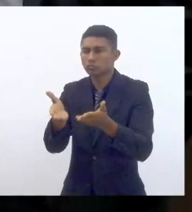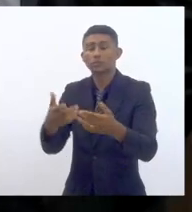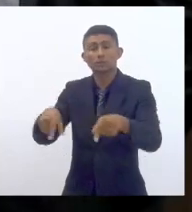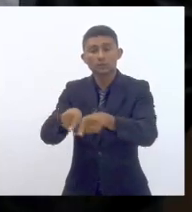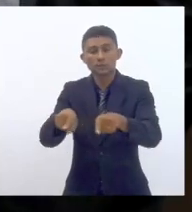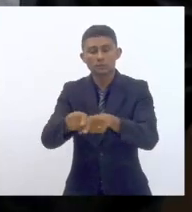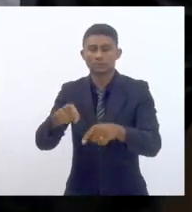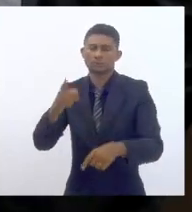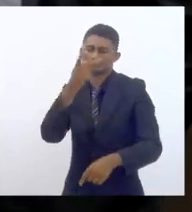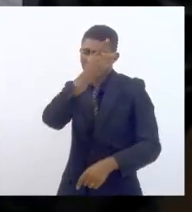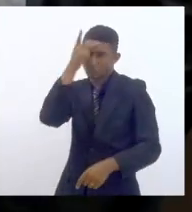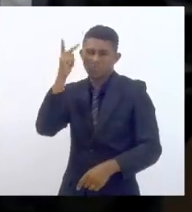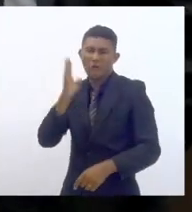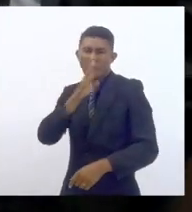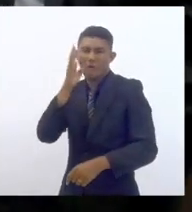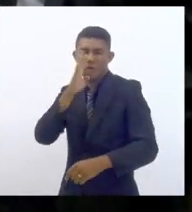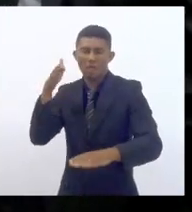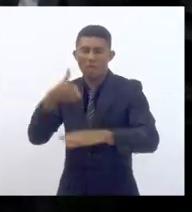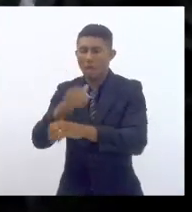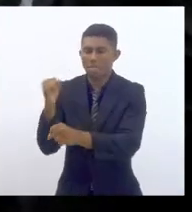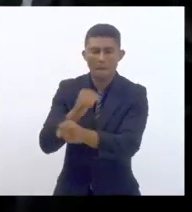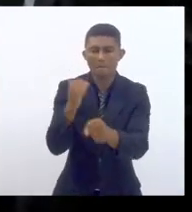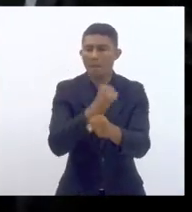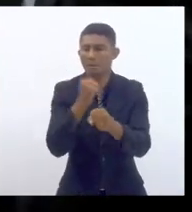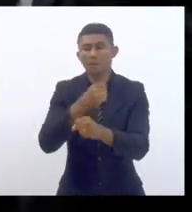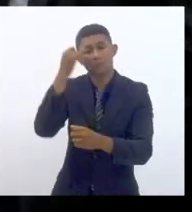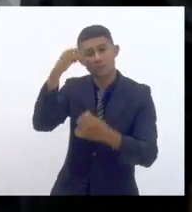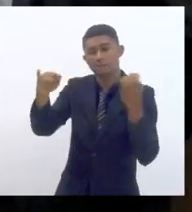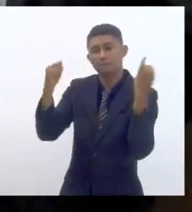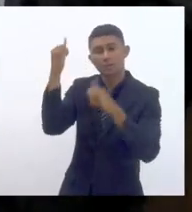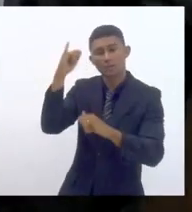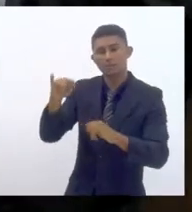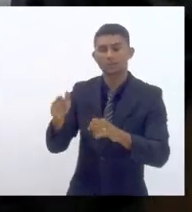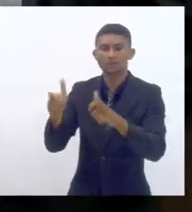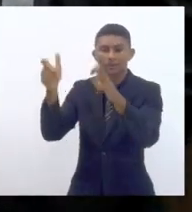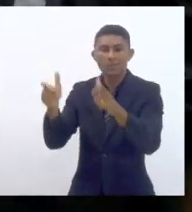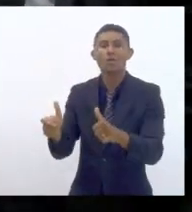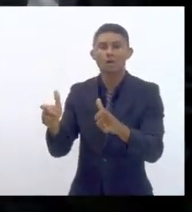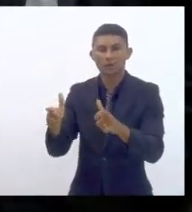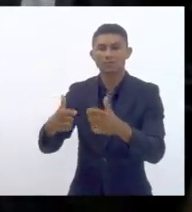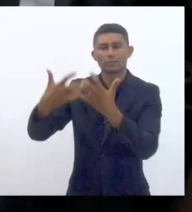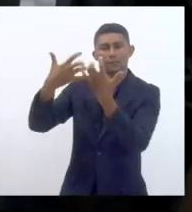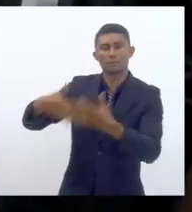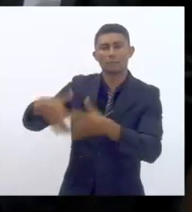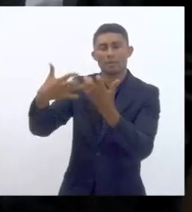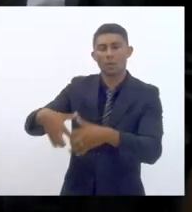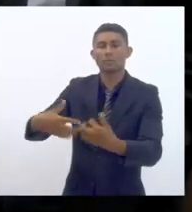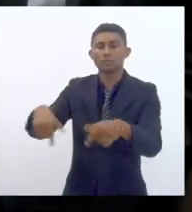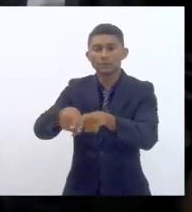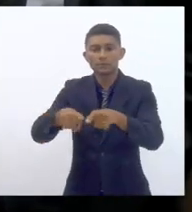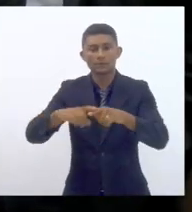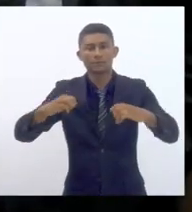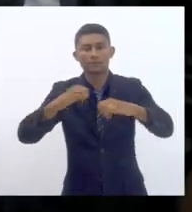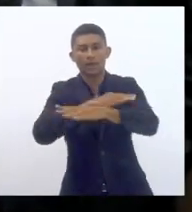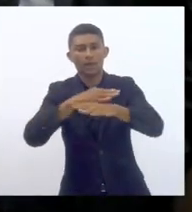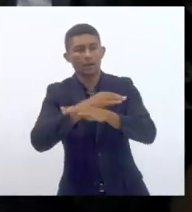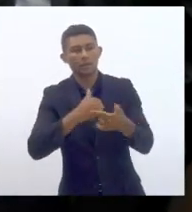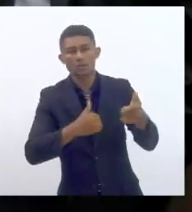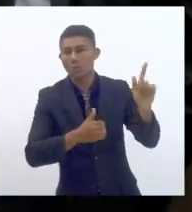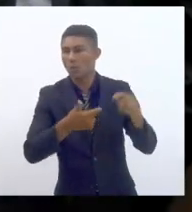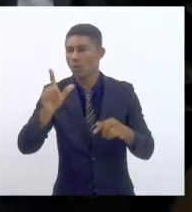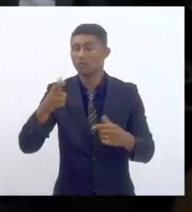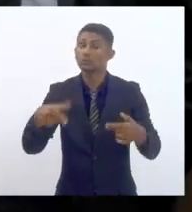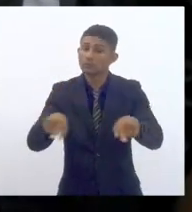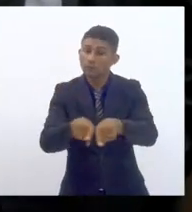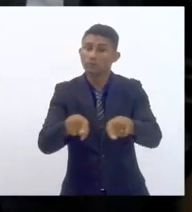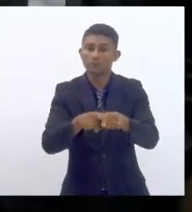favelização, que tanta desgraça já ocasionou em Petrópolis e outros municípios. Quer dizer, salva a biodiversidade, mas também